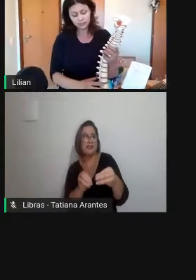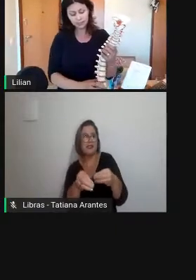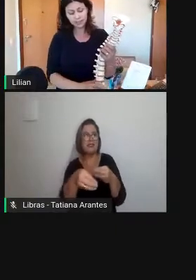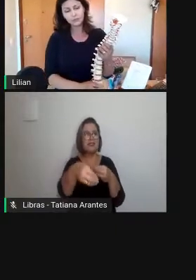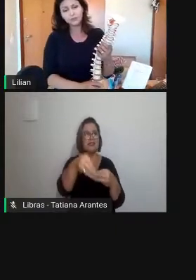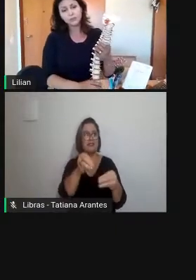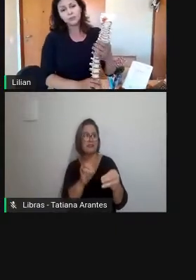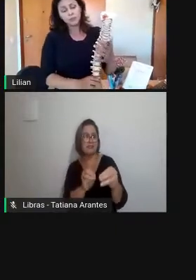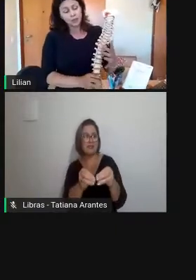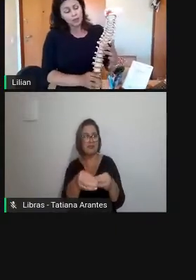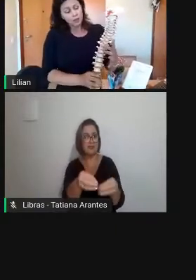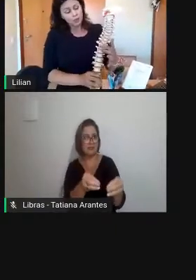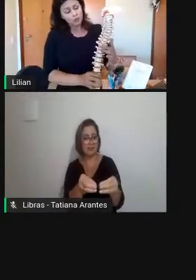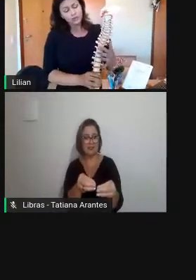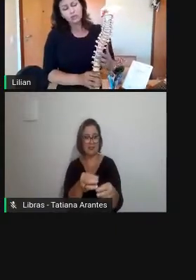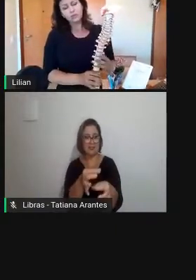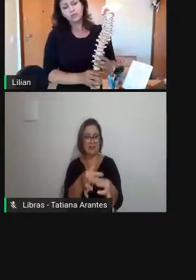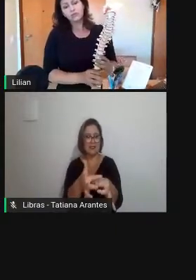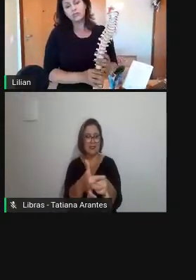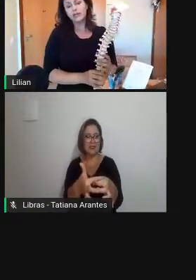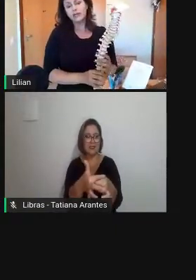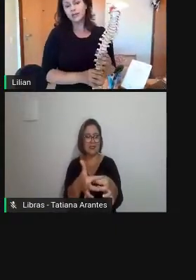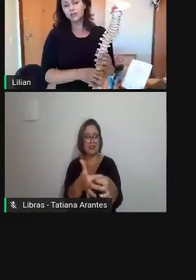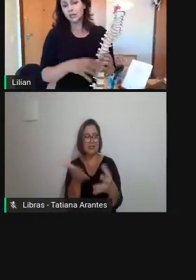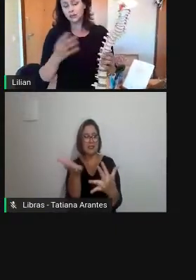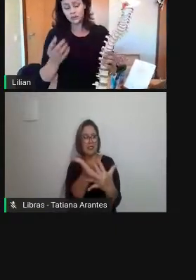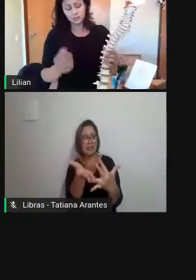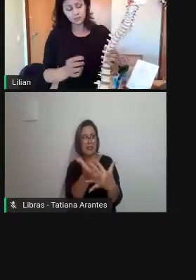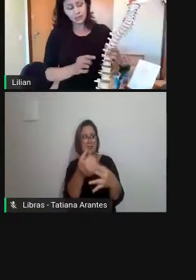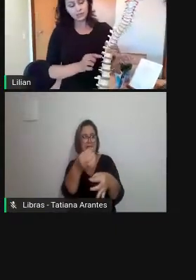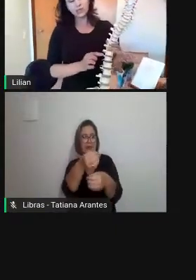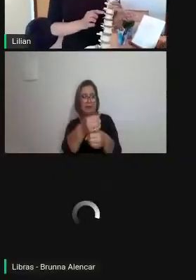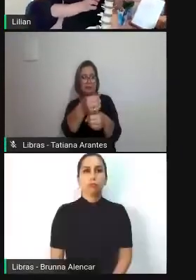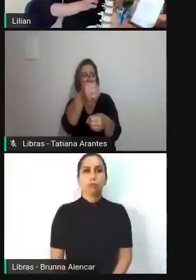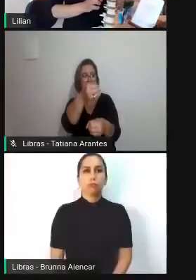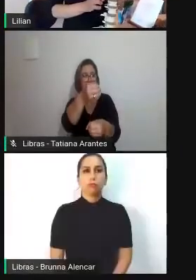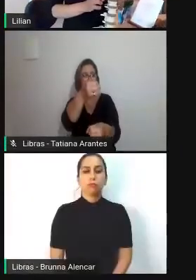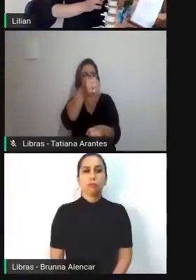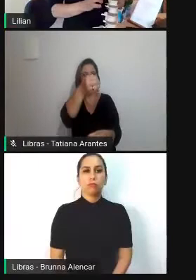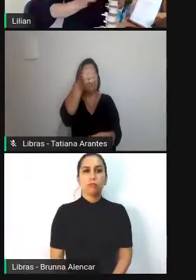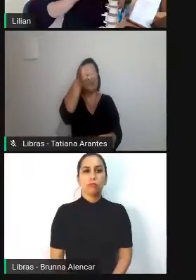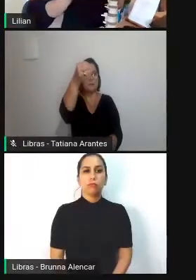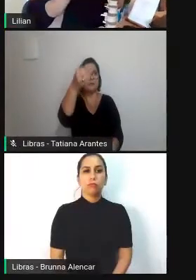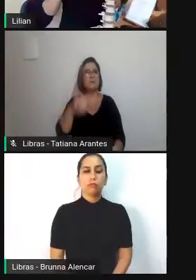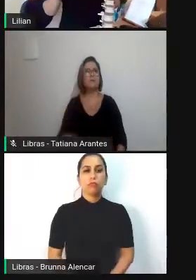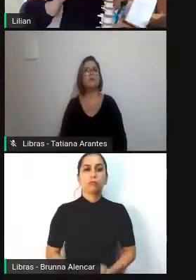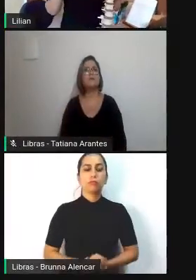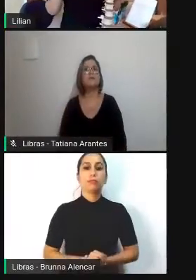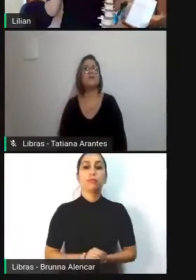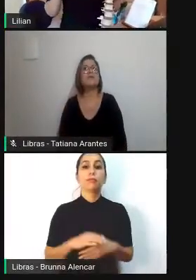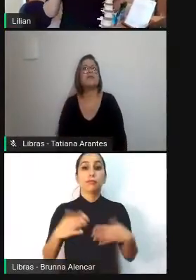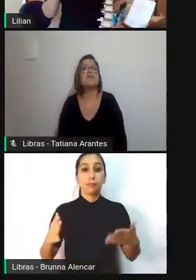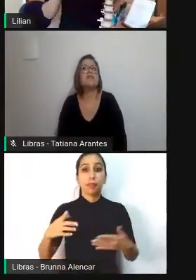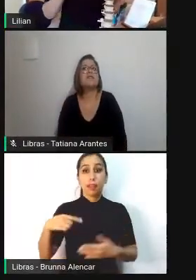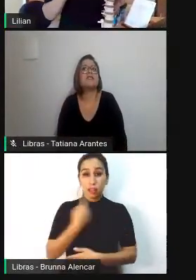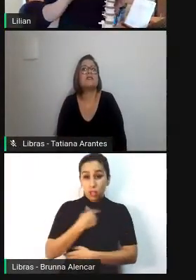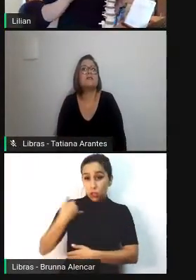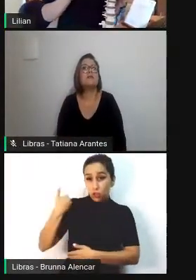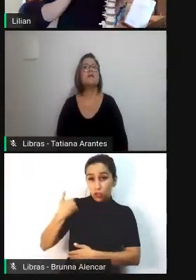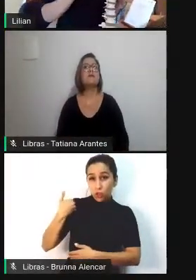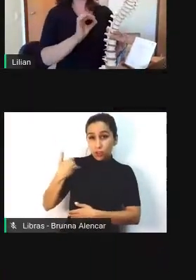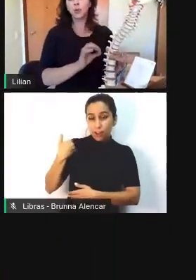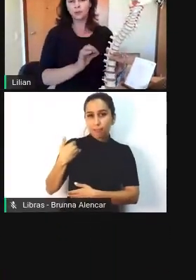disco, né? Os discos, já na nossa idade, eles não possuem